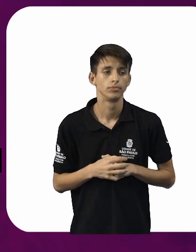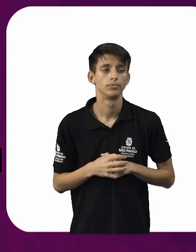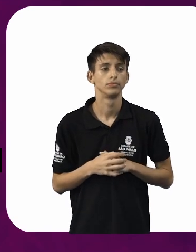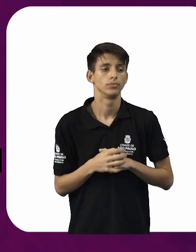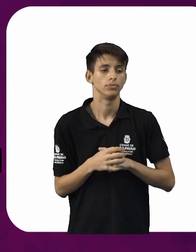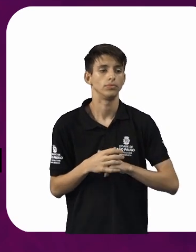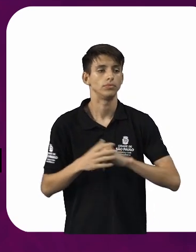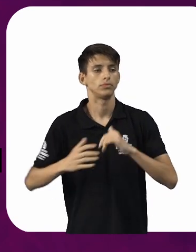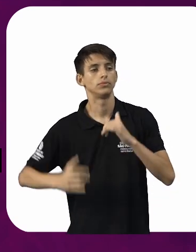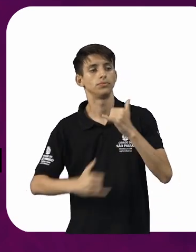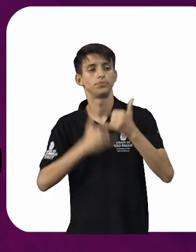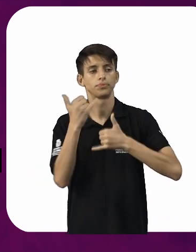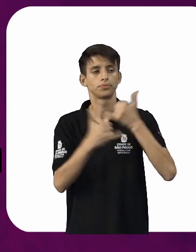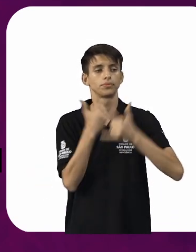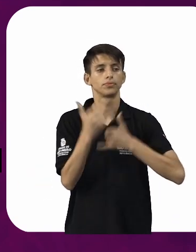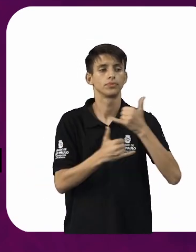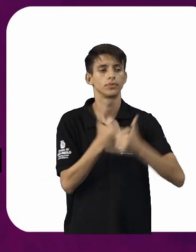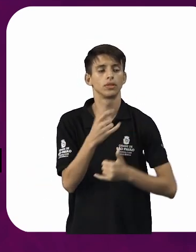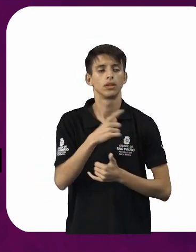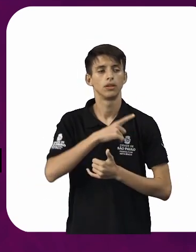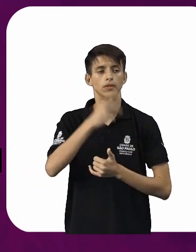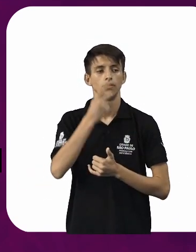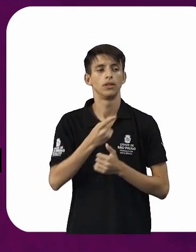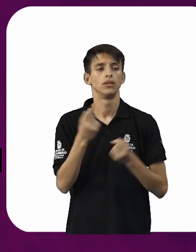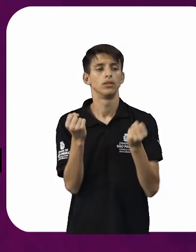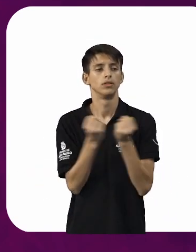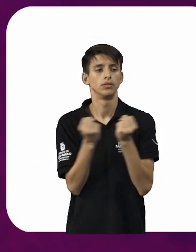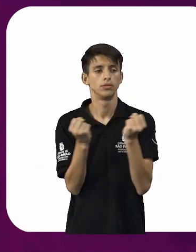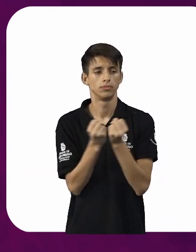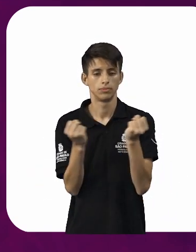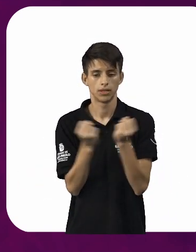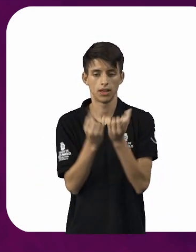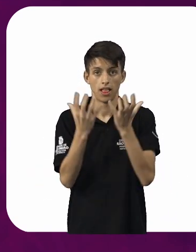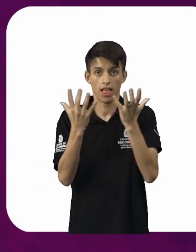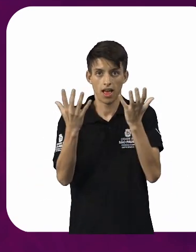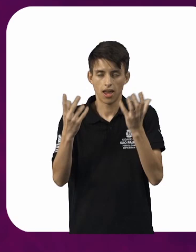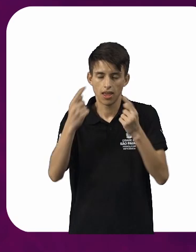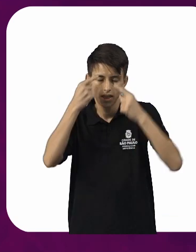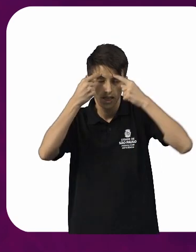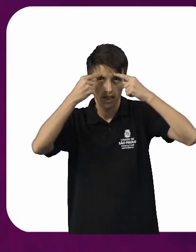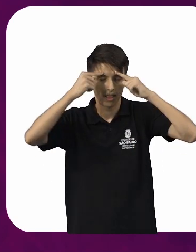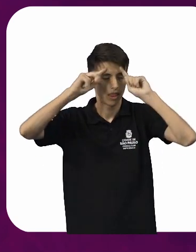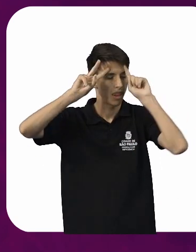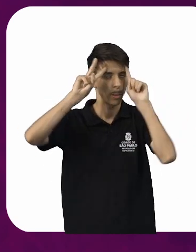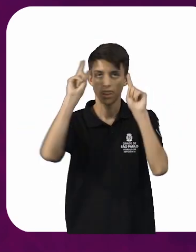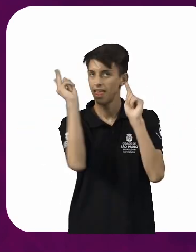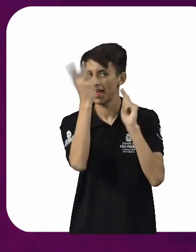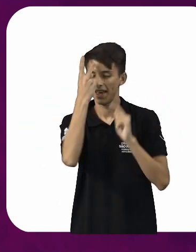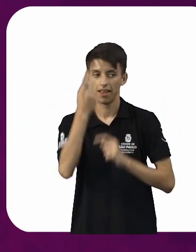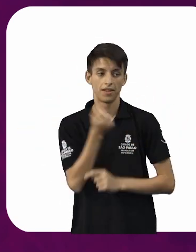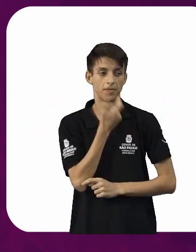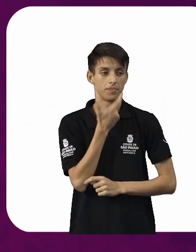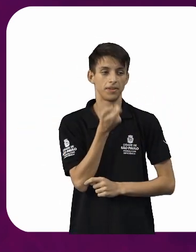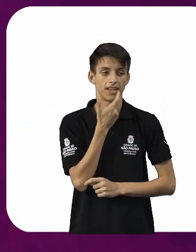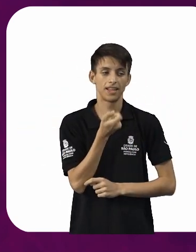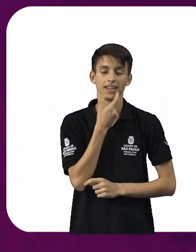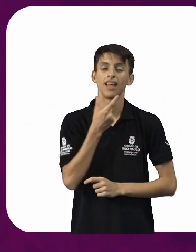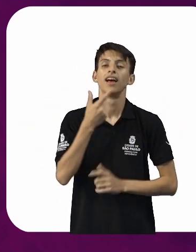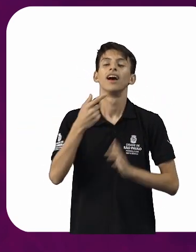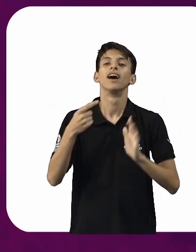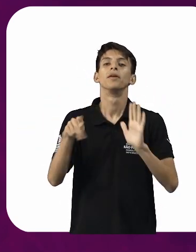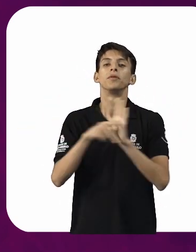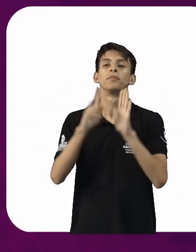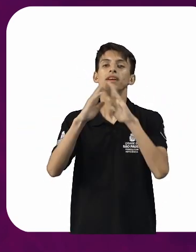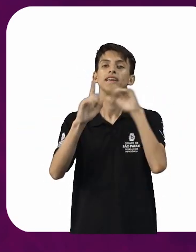Numa brincadeira, uma piada interna do movimento social, eu brinco que deve ser um milagre de Santa Xera, a deusa, no Hit, essa piada da igreja de Santa Xera. Então,